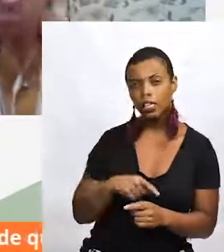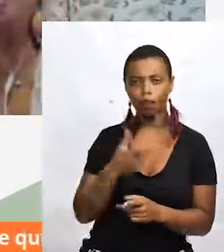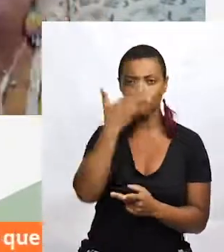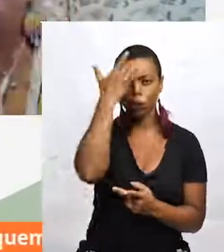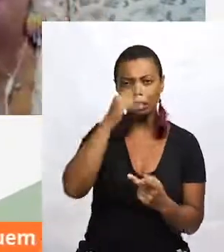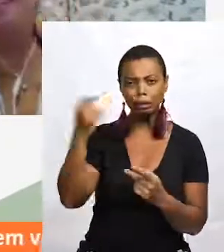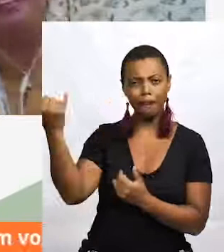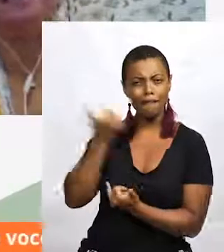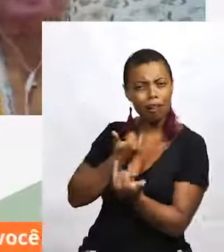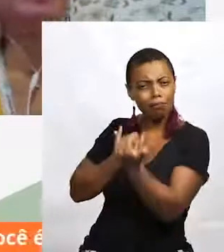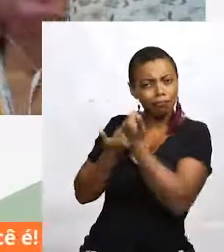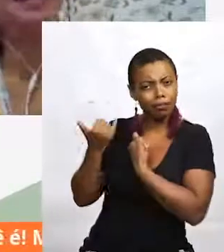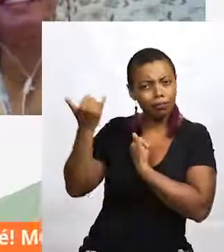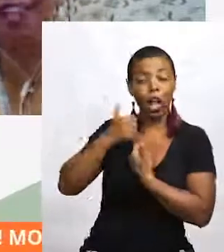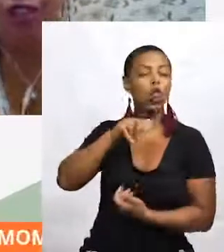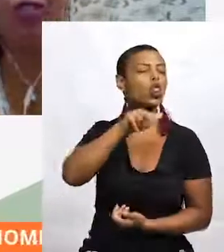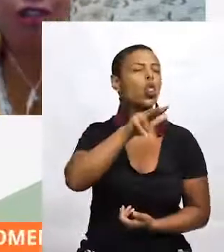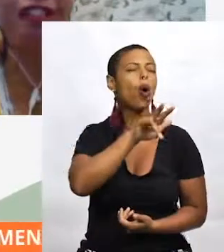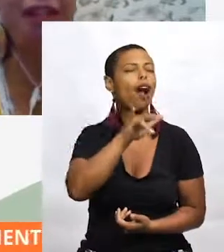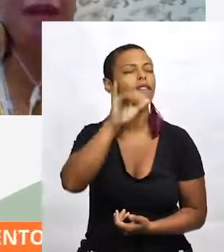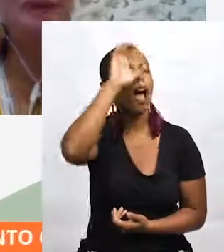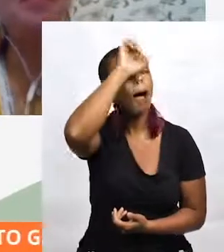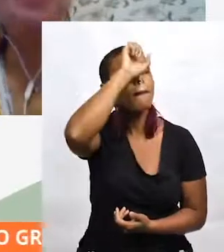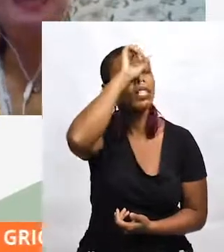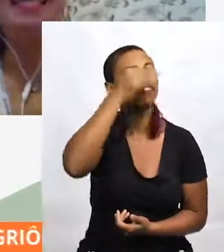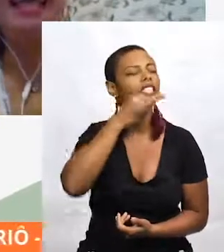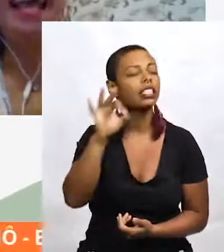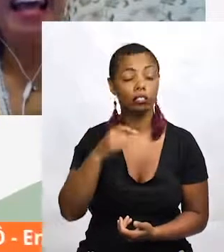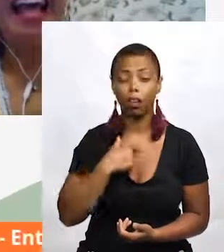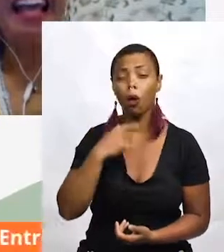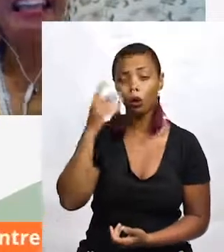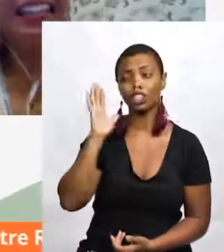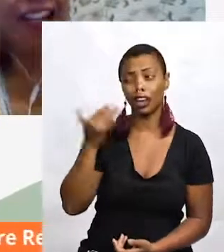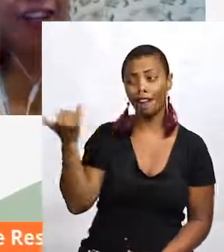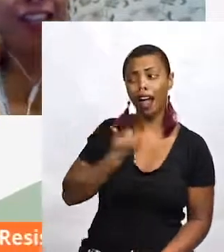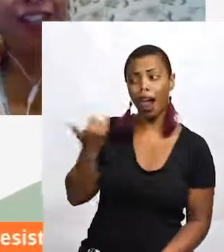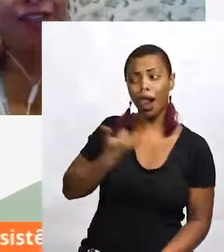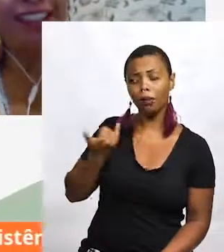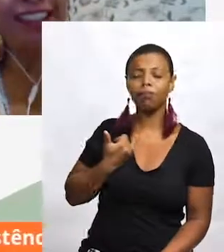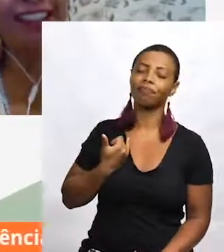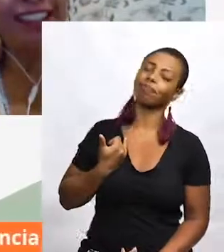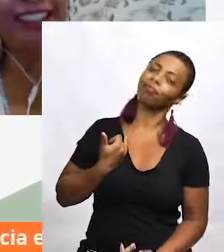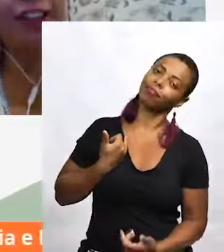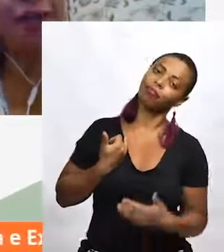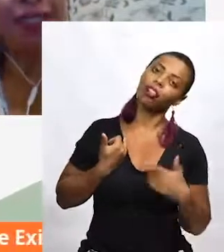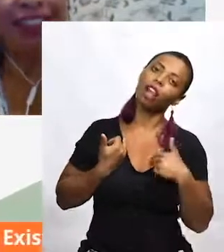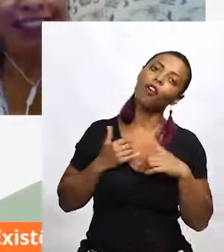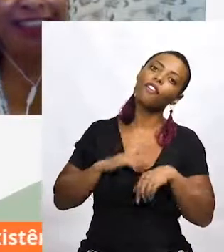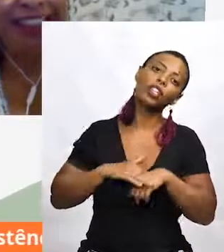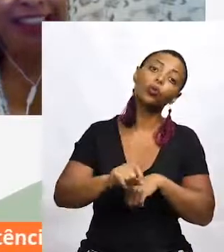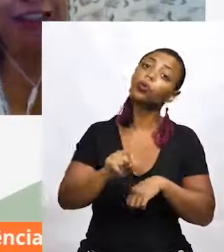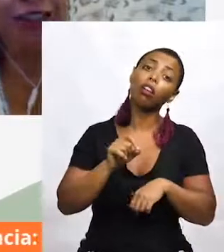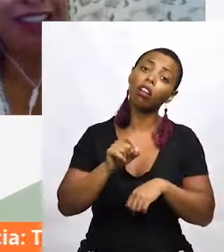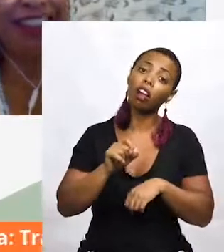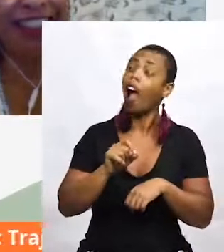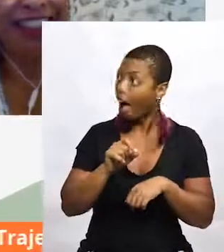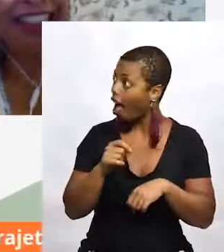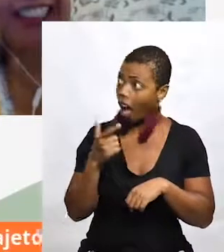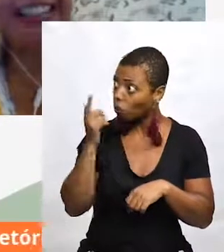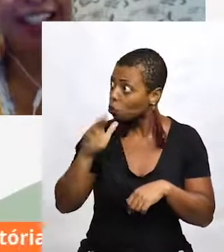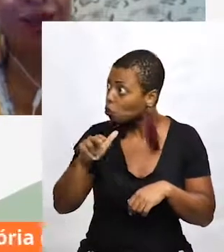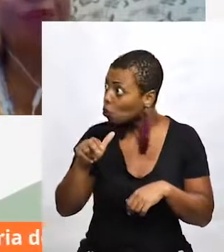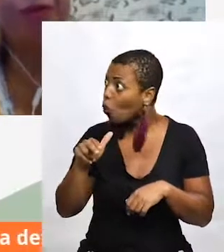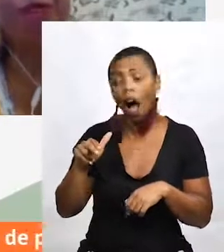você nunca vai aprender física. Isso aí eu já ouvi também. Então, o que, que eu fiz? Eu aprendi e